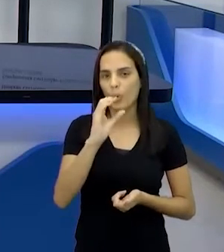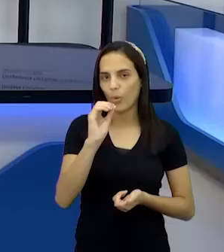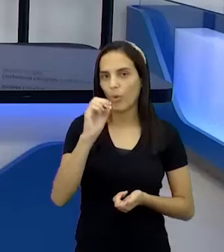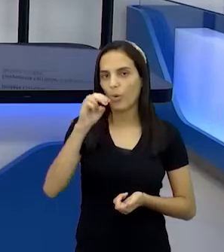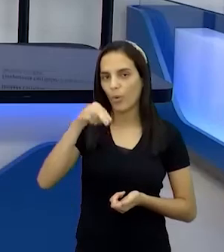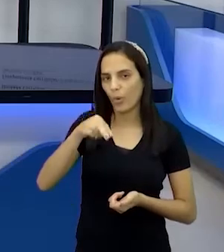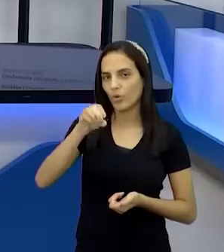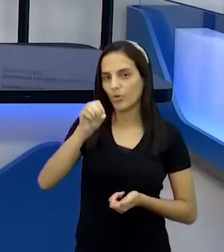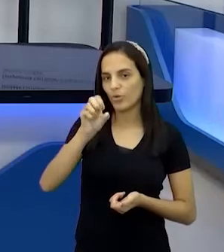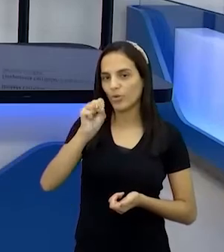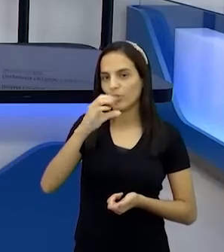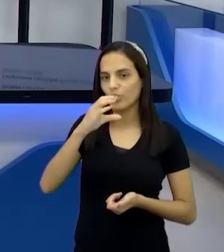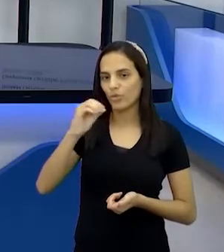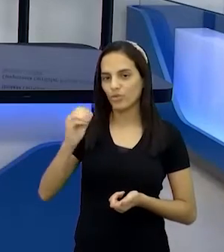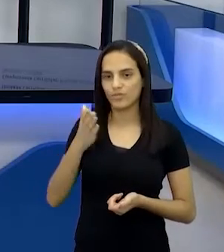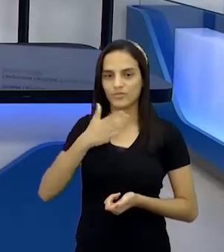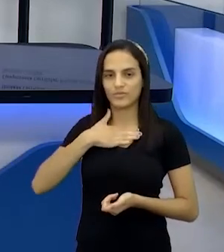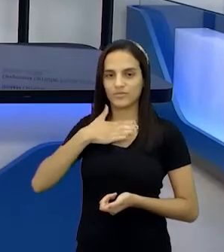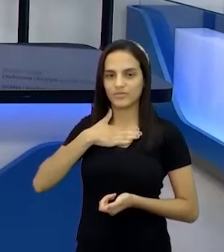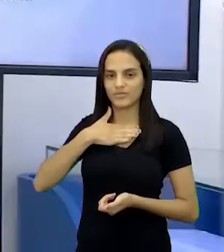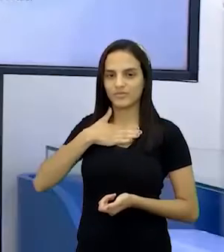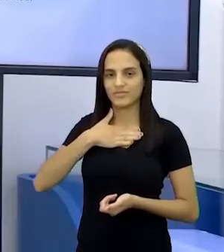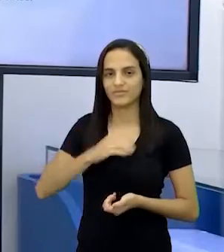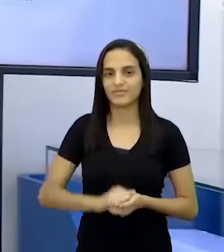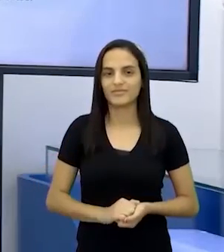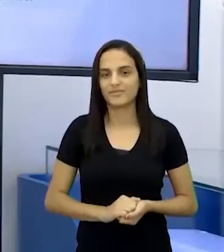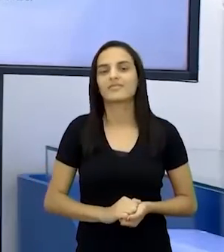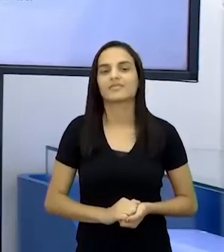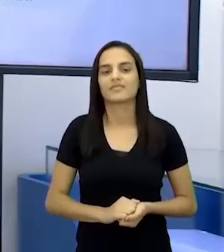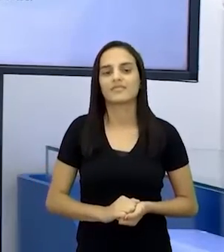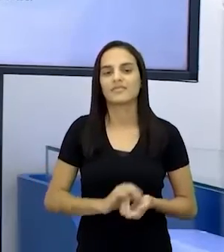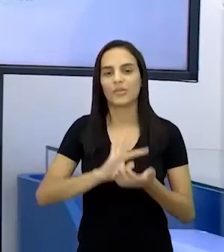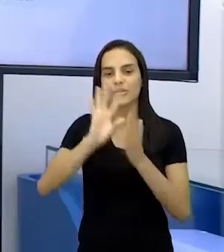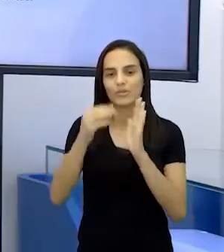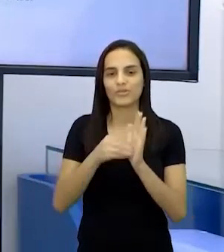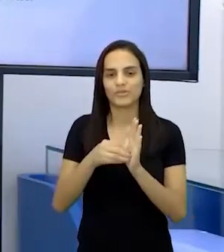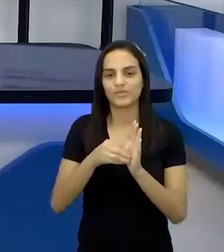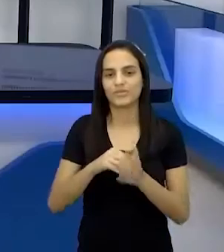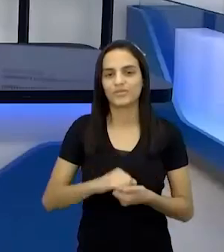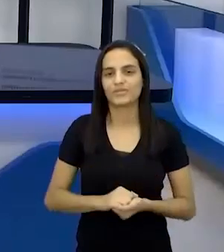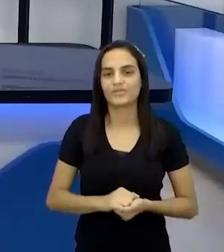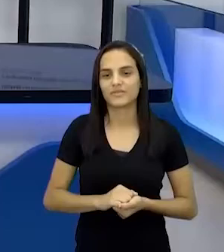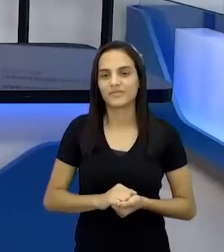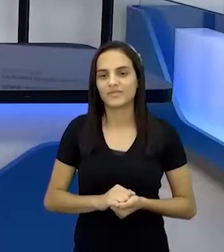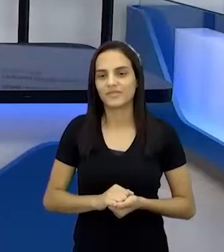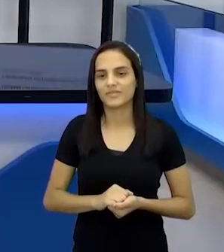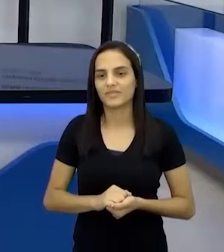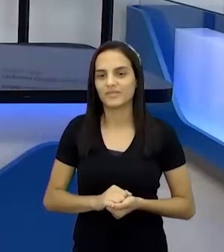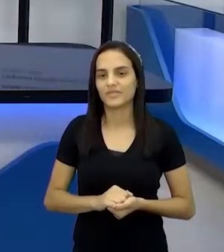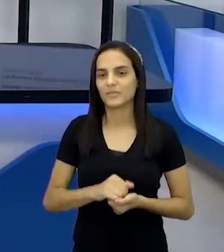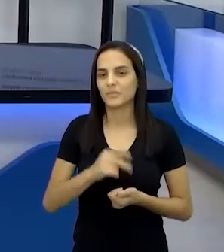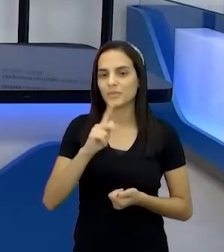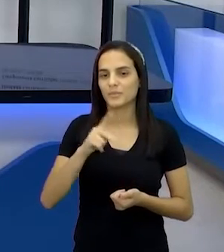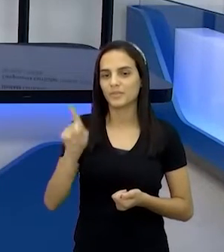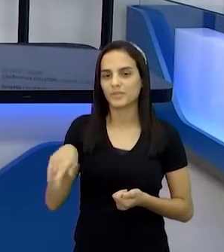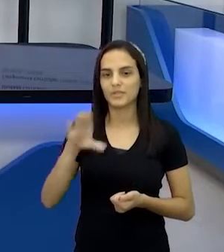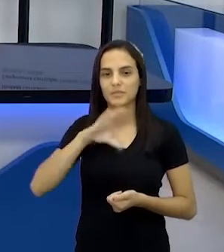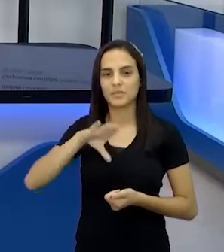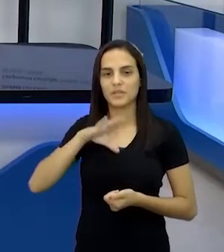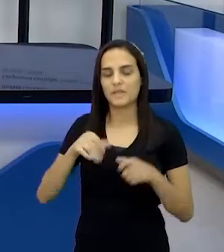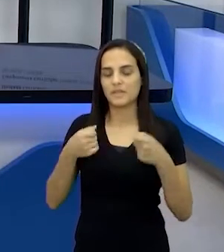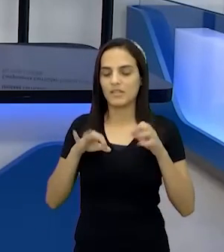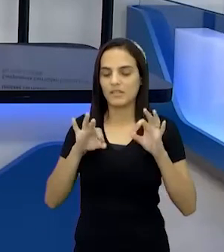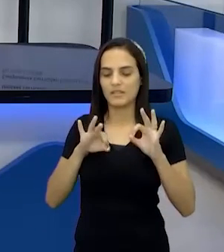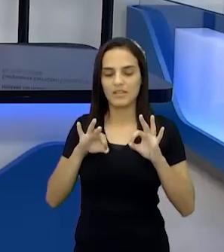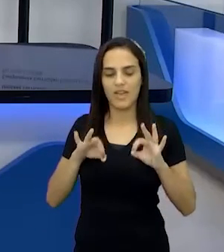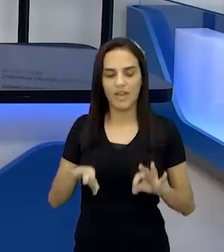verdade. Certo. Eu posso falar com nós, com tudo. Agora, professor não pode. Professor de língua portuguesa tem que ser essa pessoa culta,